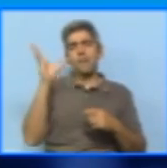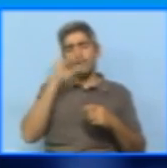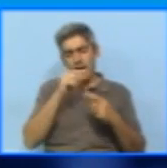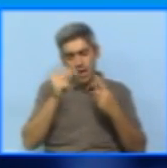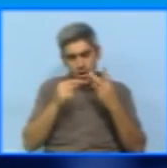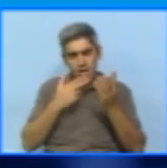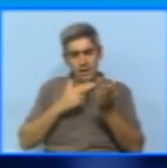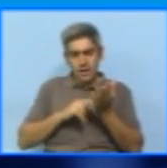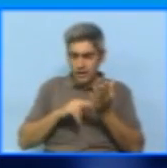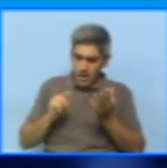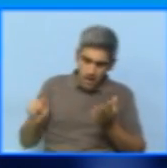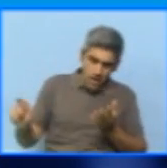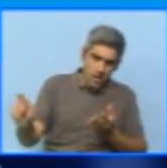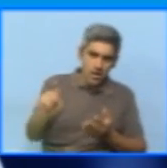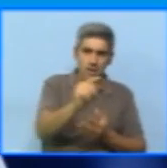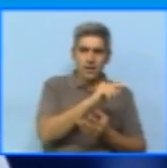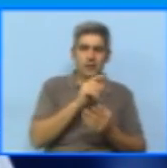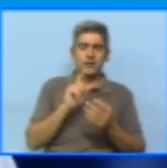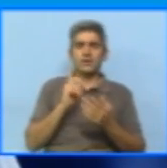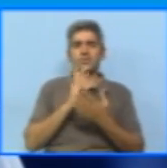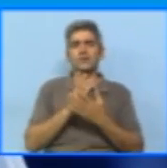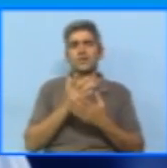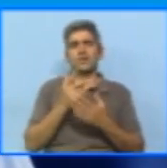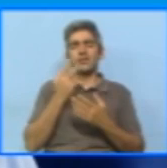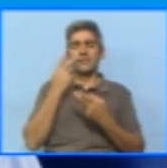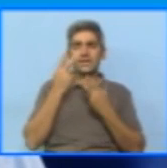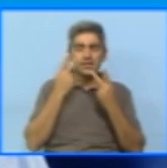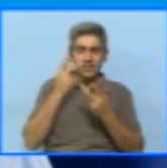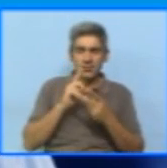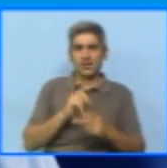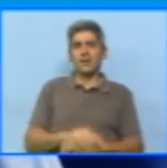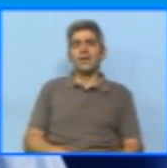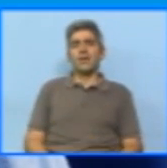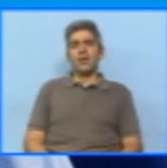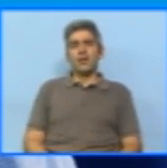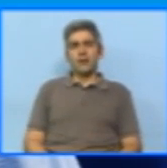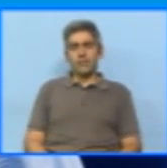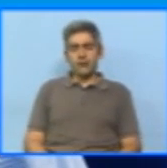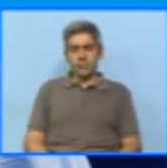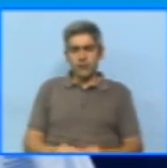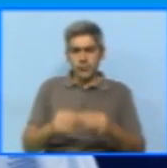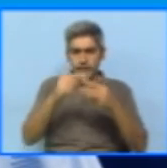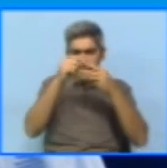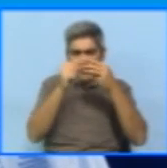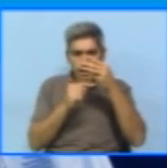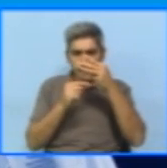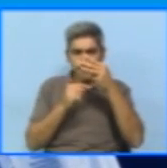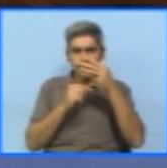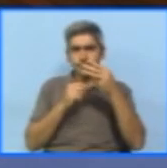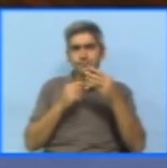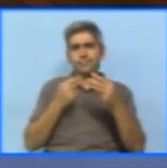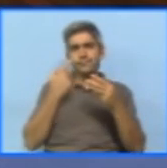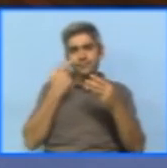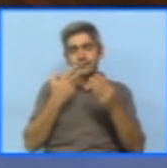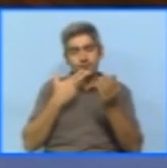mais realidade para além do visível. Ora, estas três parábolas apontam para